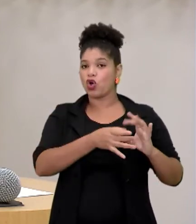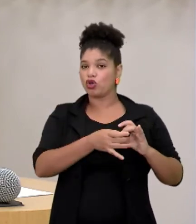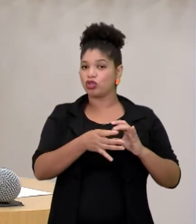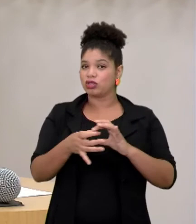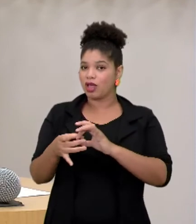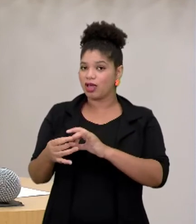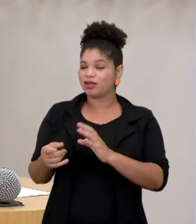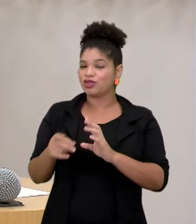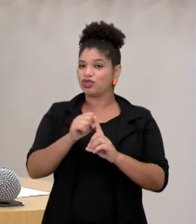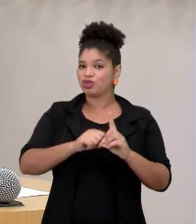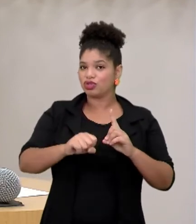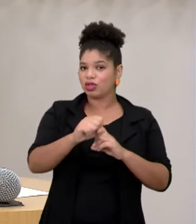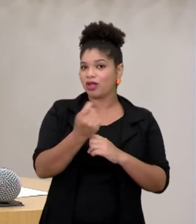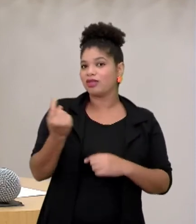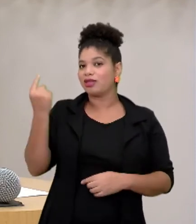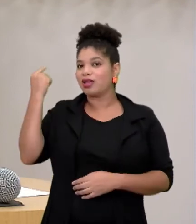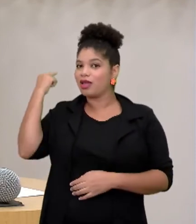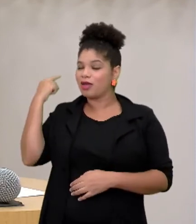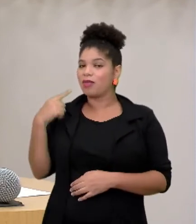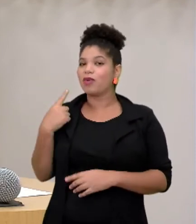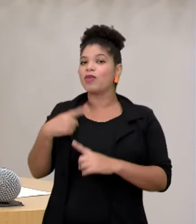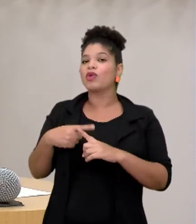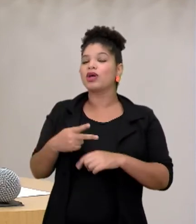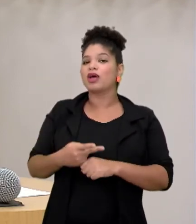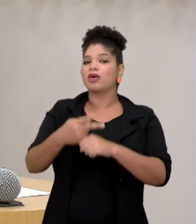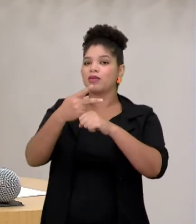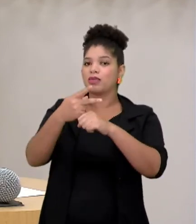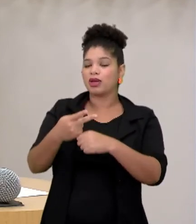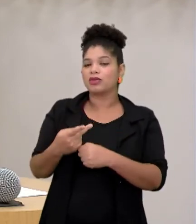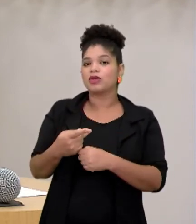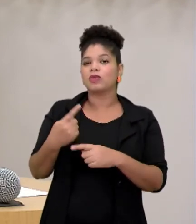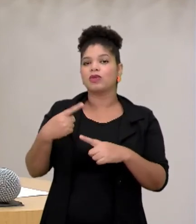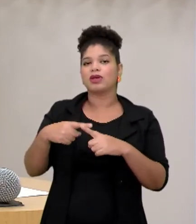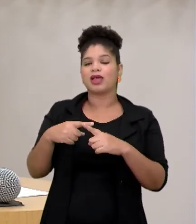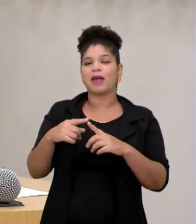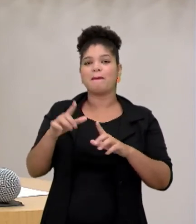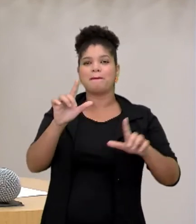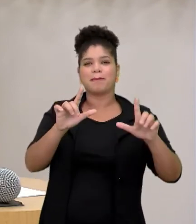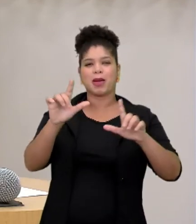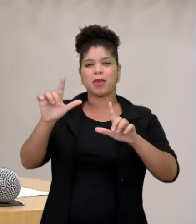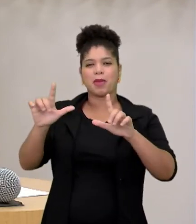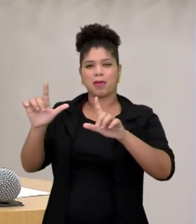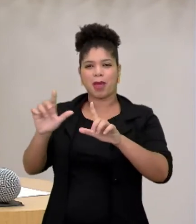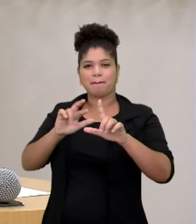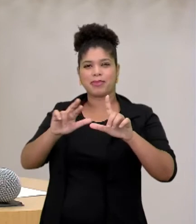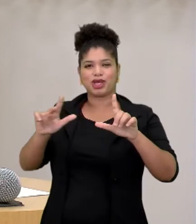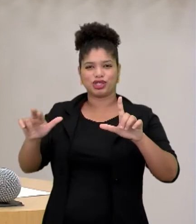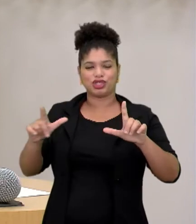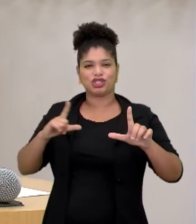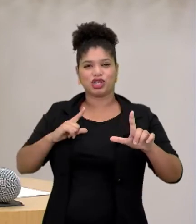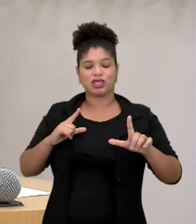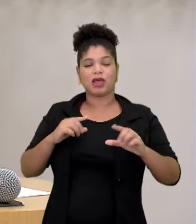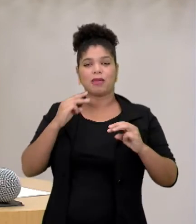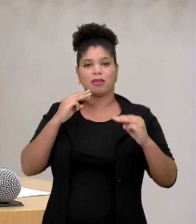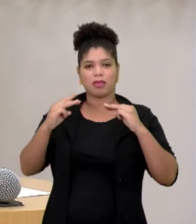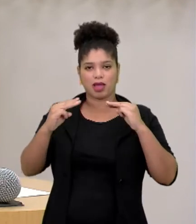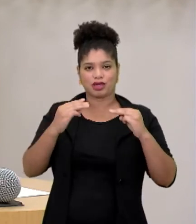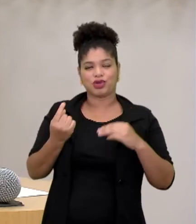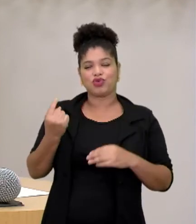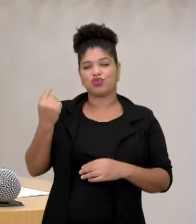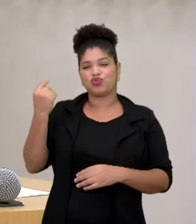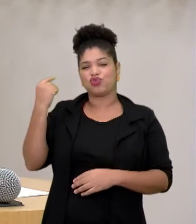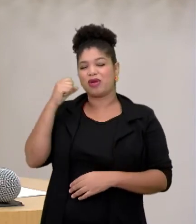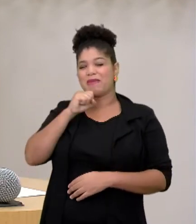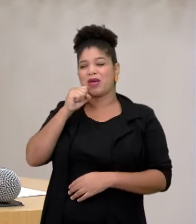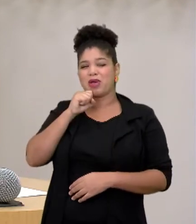época, né? Porque que ganhou um prêmio na época, tem propagandas mais antigas. Eu sempre tô recomendando que é legal a gente assistir propagandas